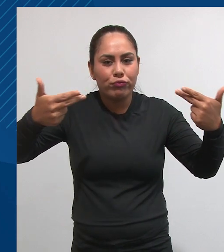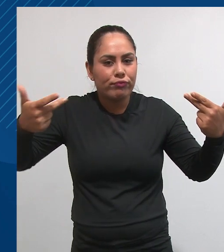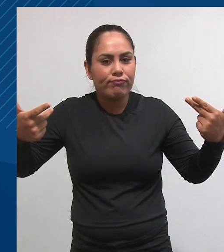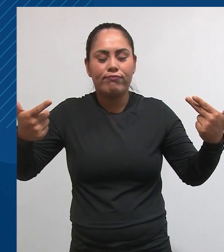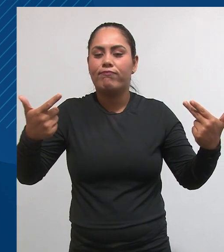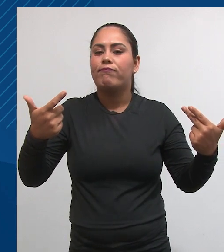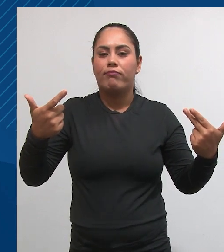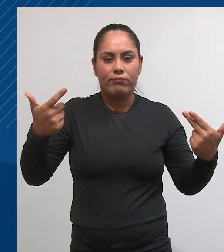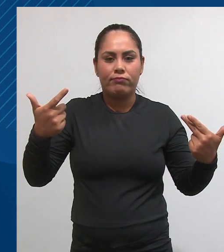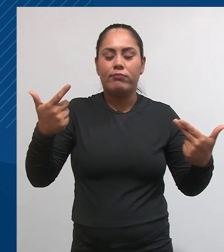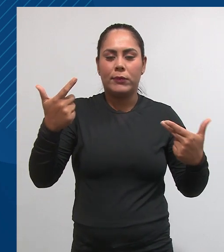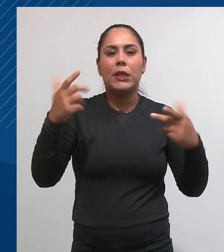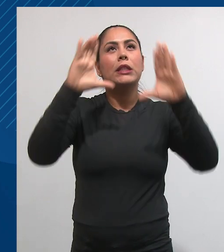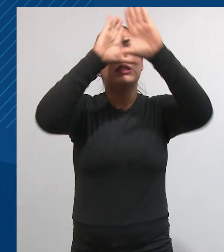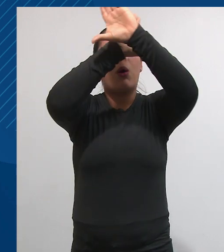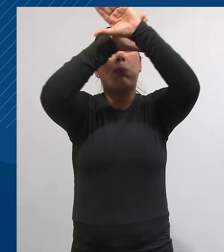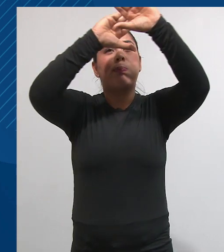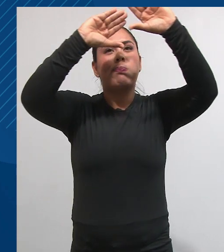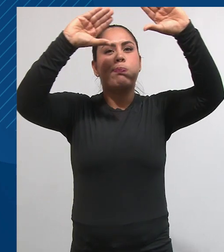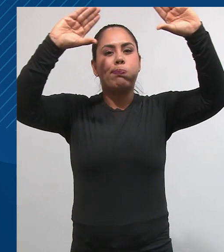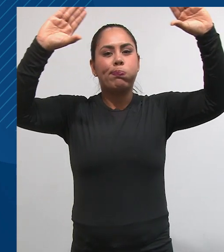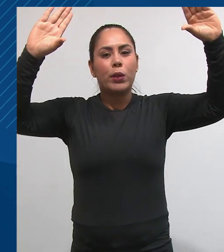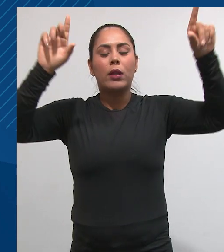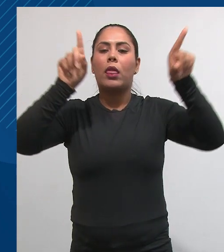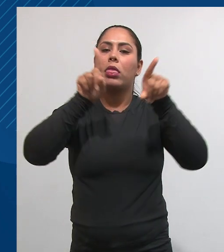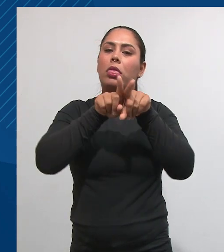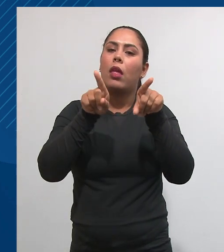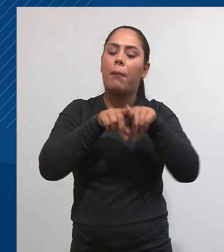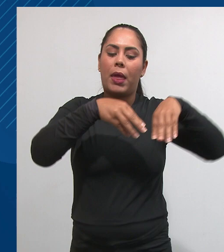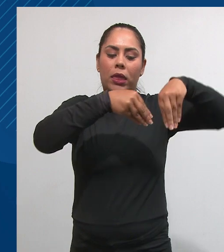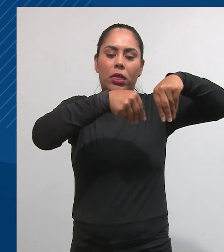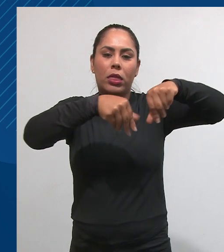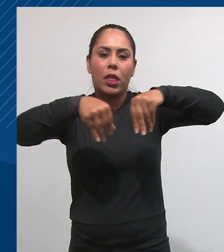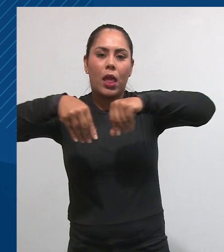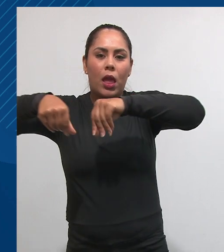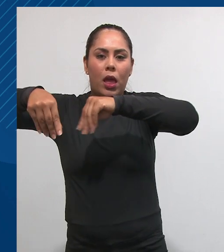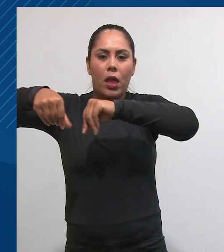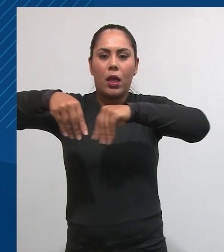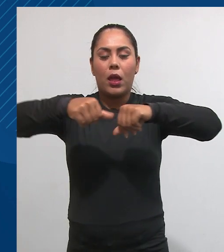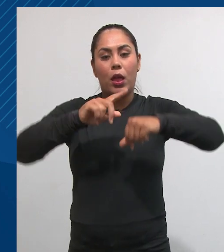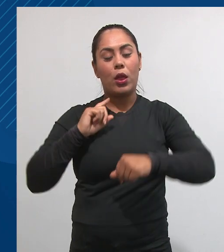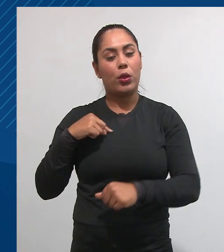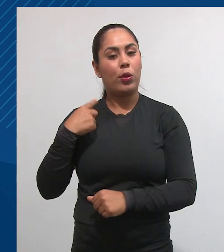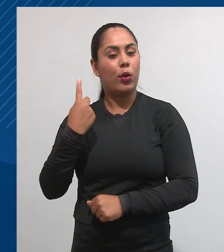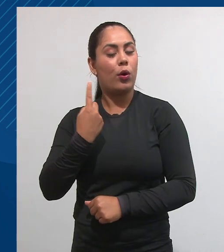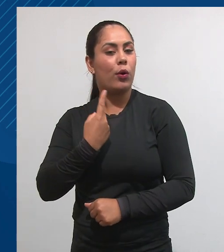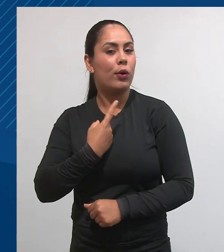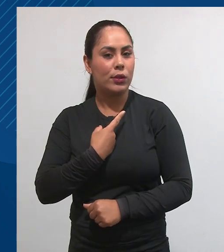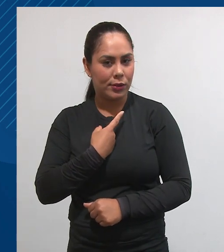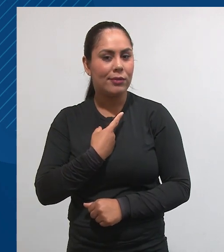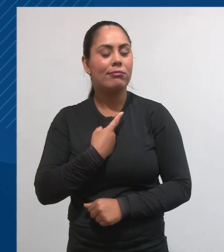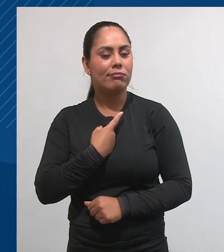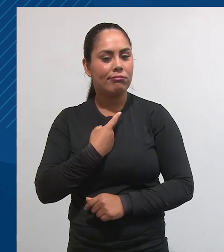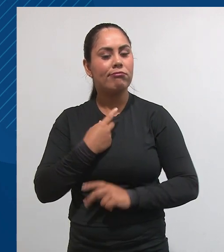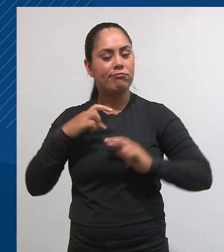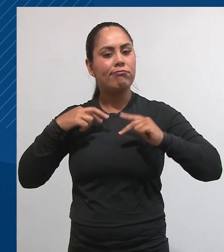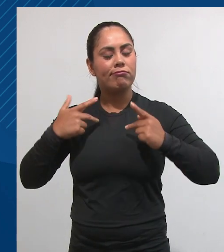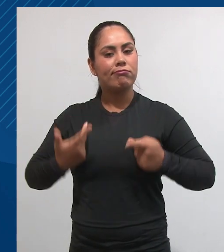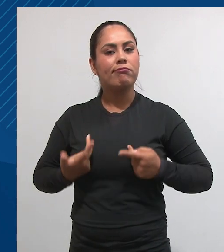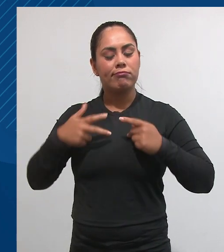vindos do céu e da terra. Somos